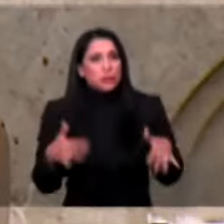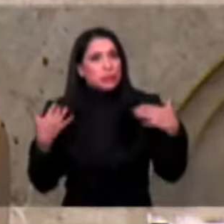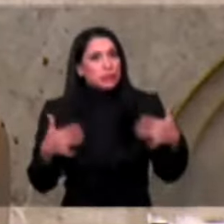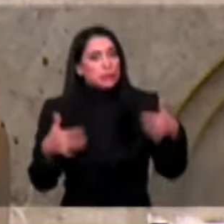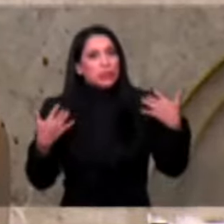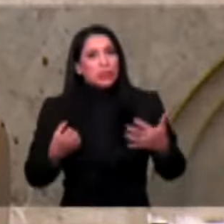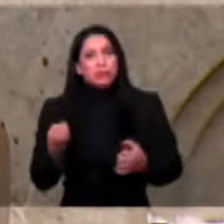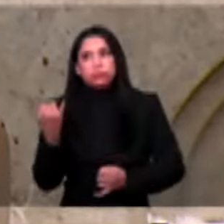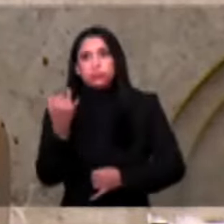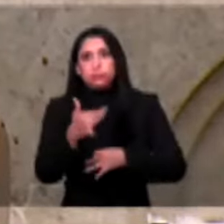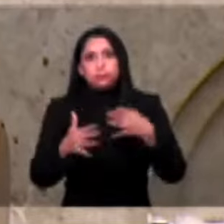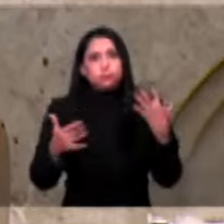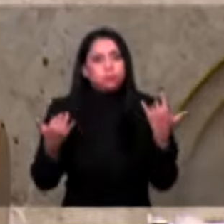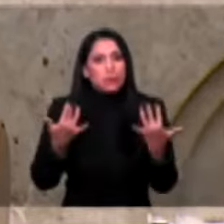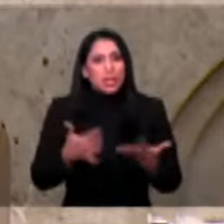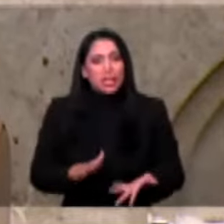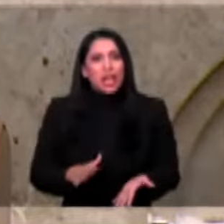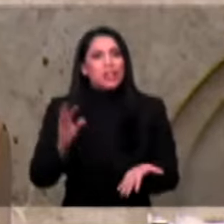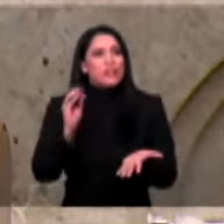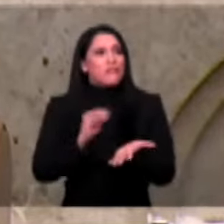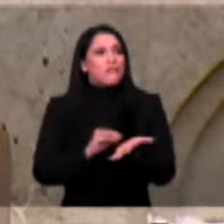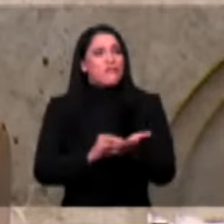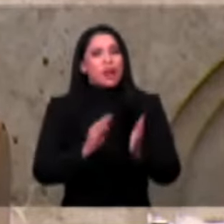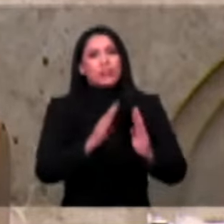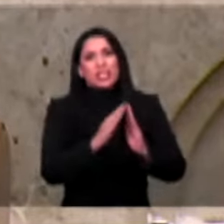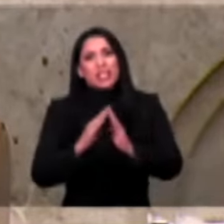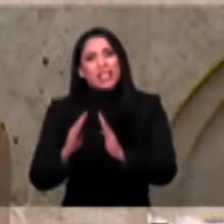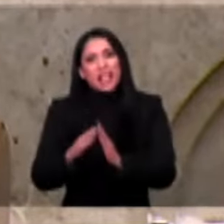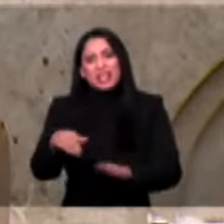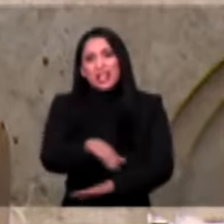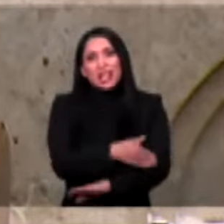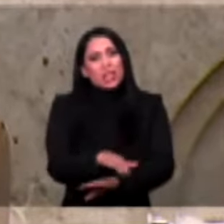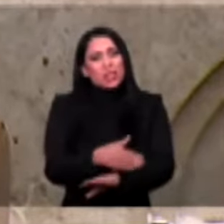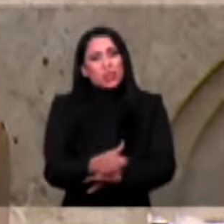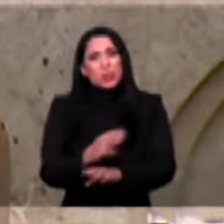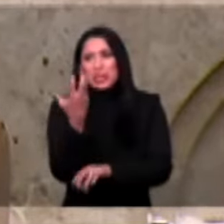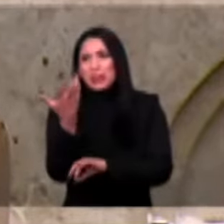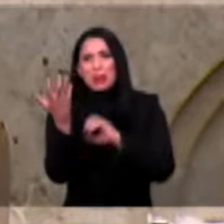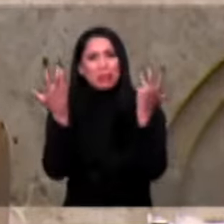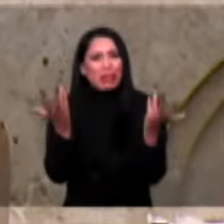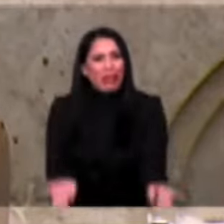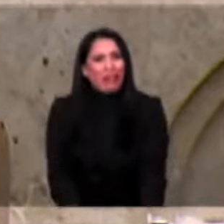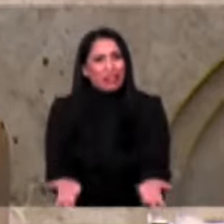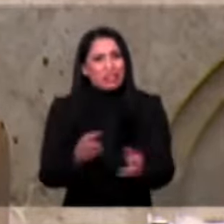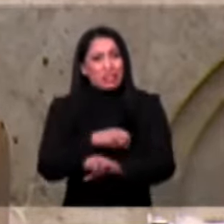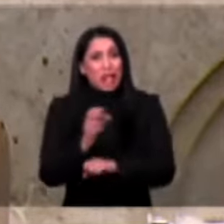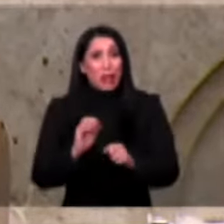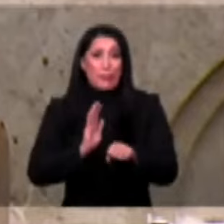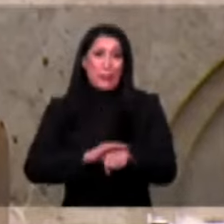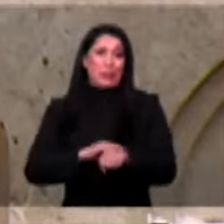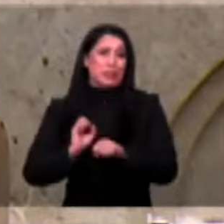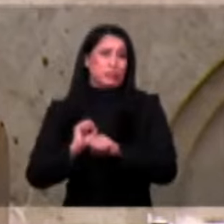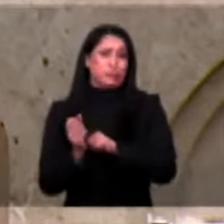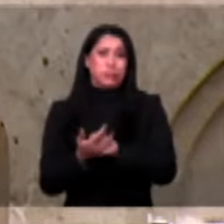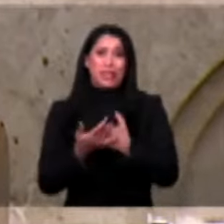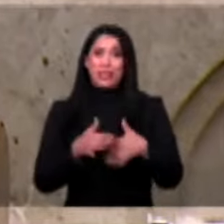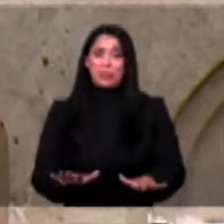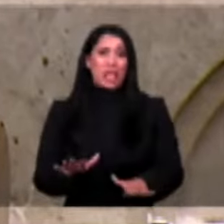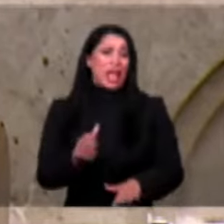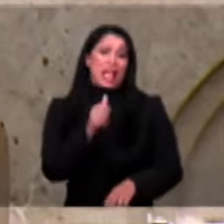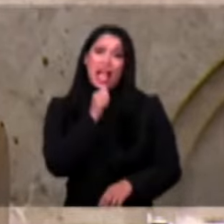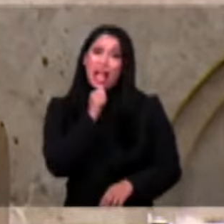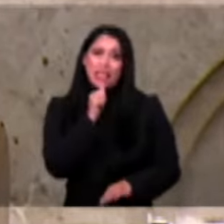dos milhares de sem-teto em nossas ruas, da degradação ambiental e da pandemia ainda não